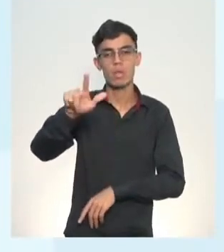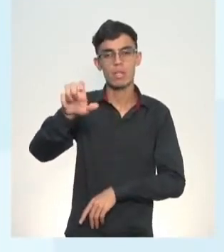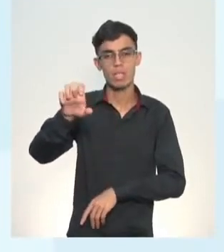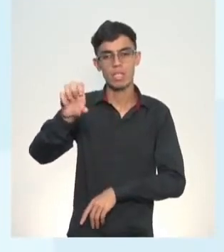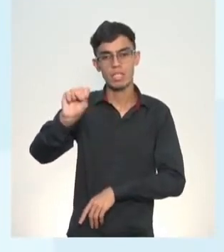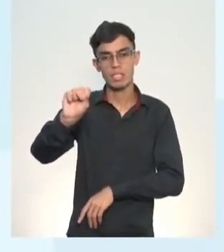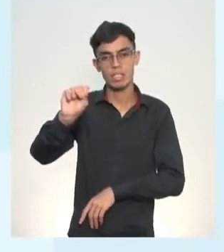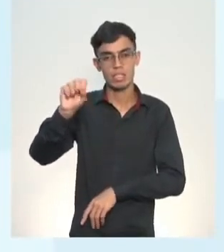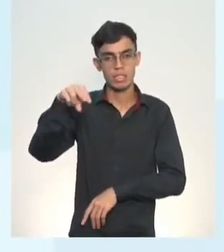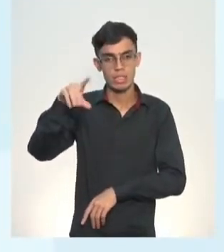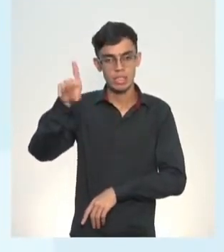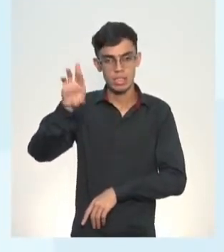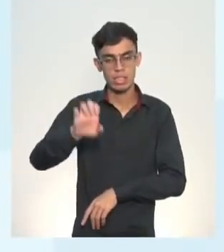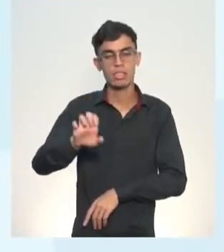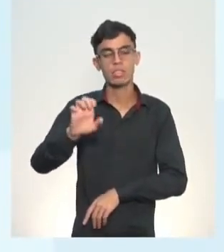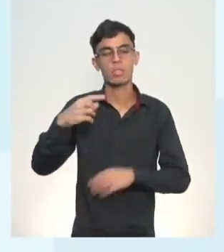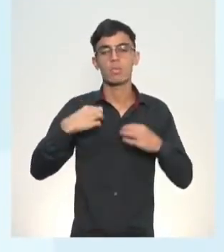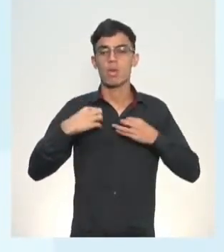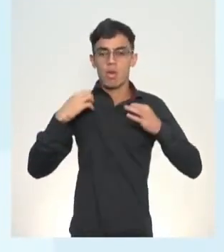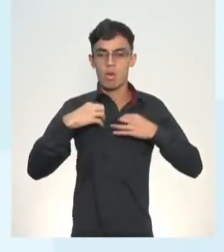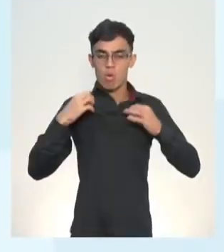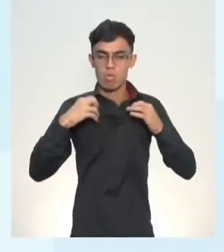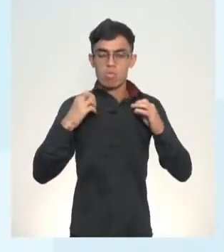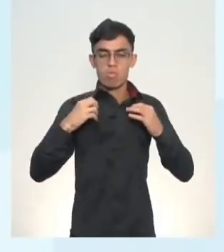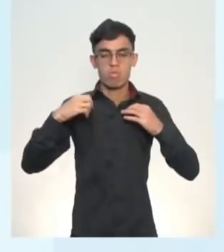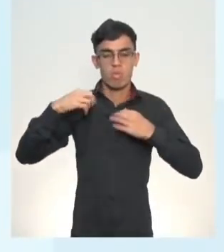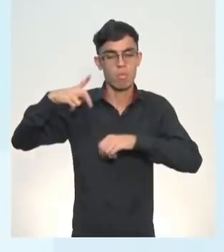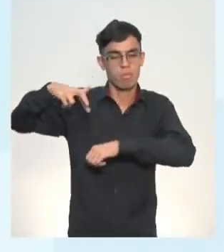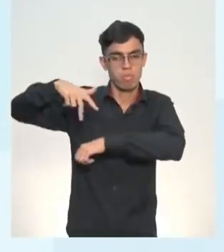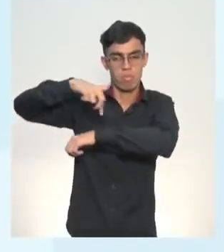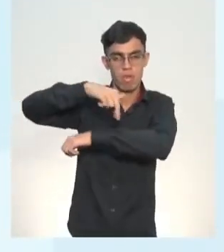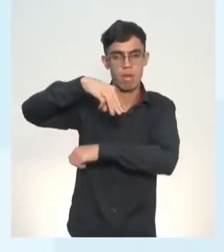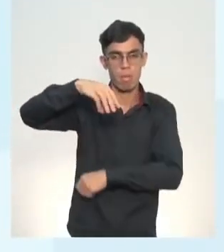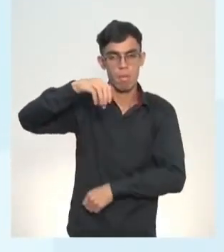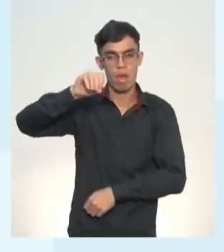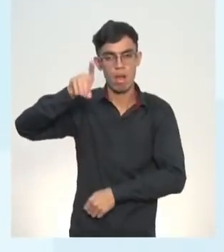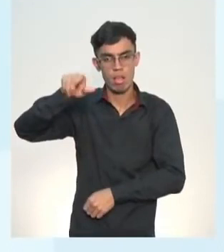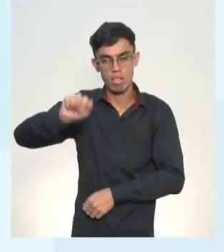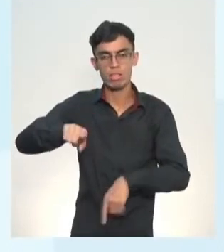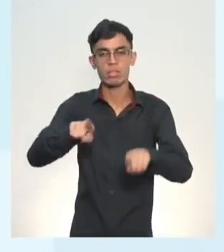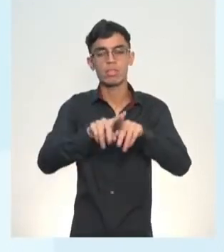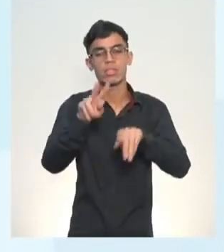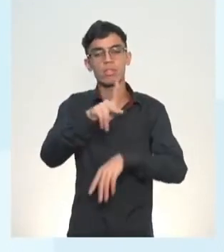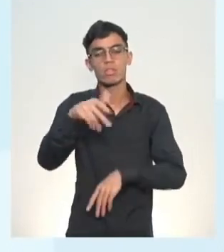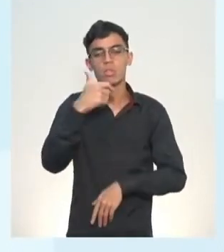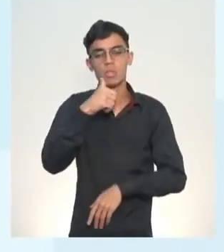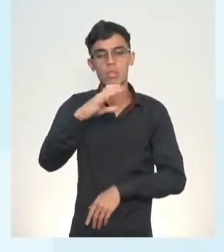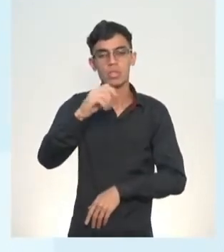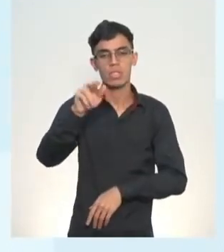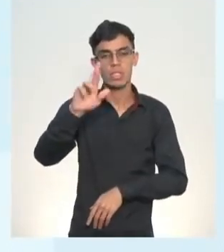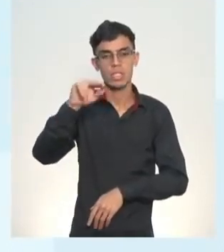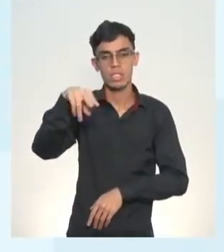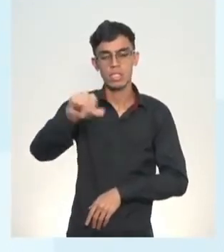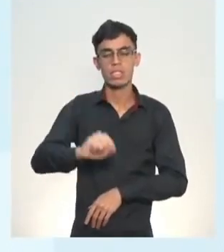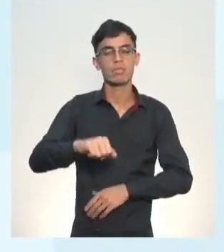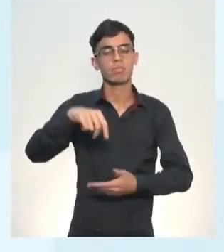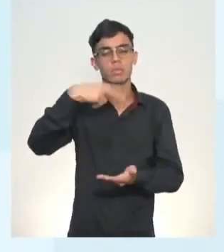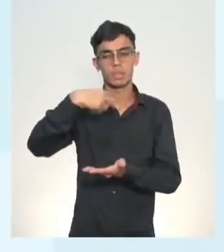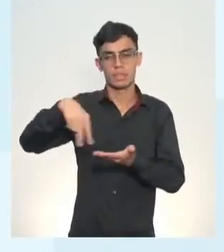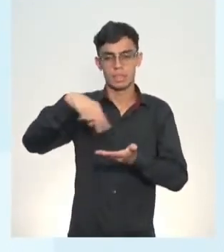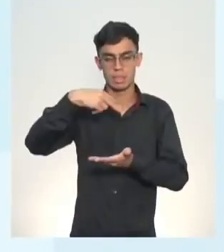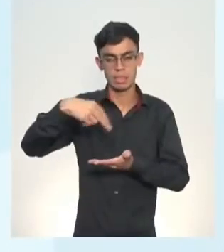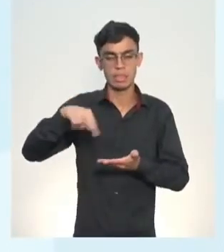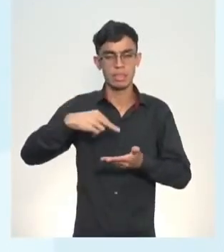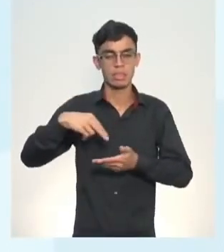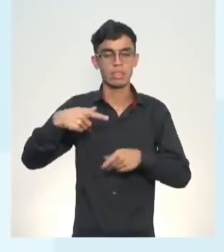figurinos, ou seja, né? A questão do vestuário, da moda, né? A professora Karina citou as nossas danças típicas e